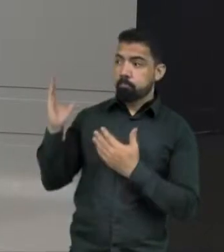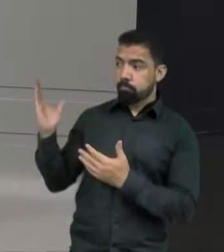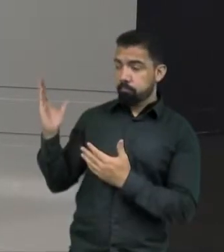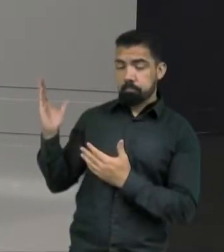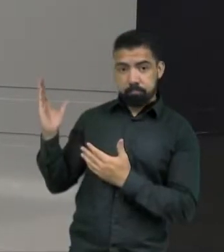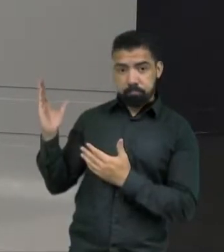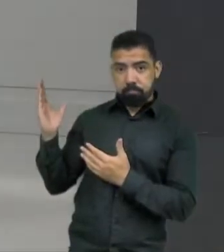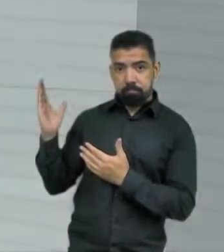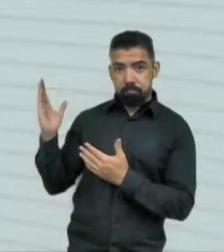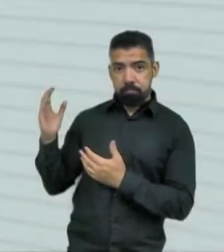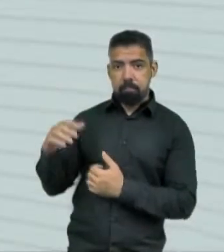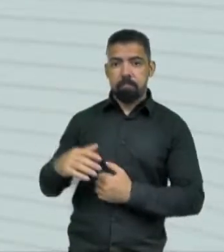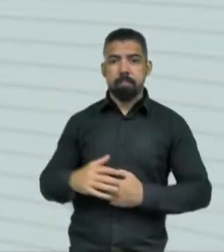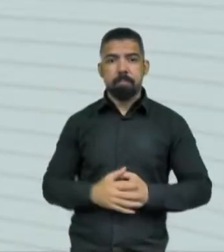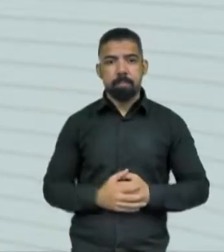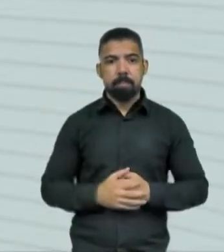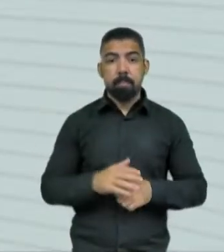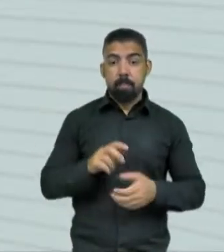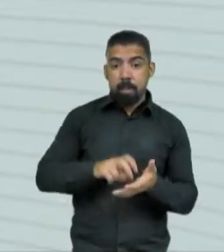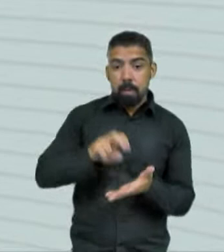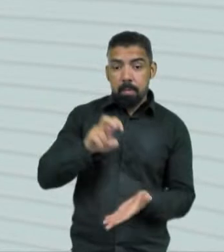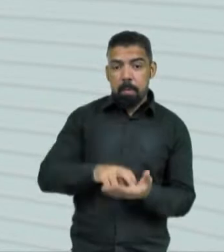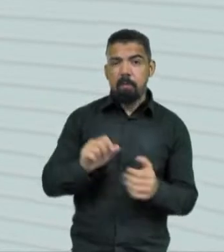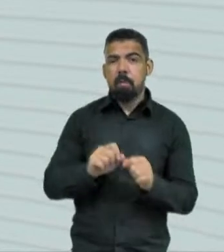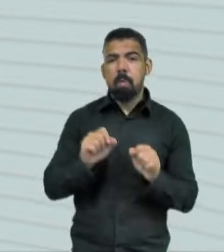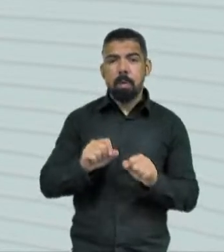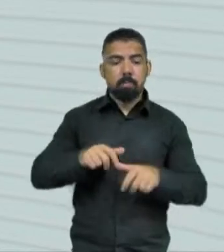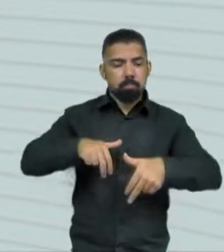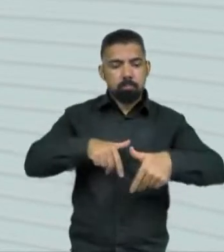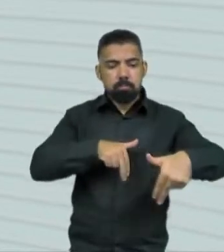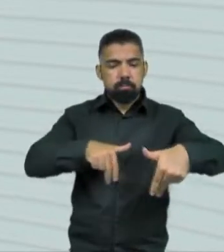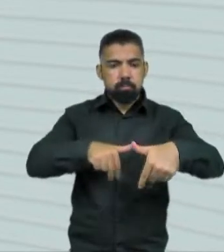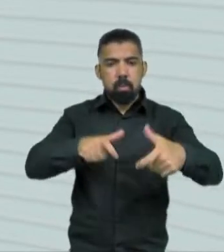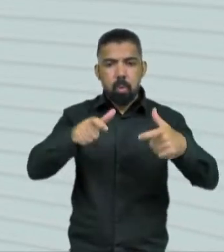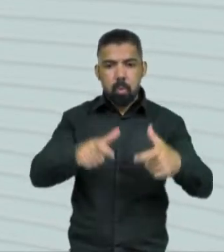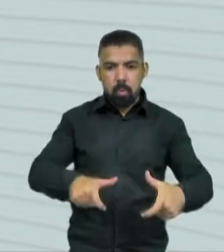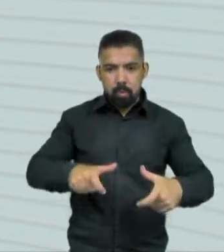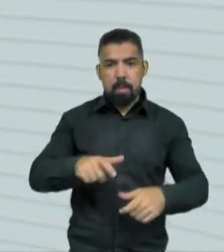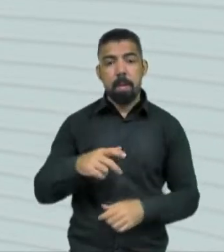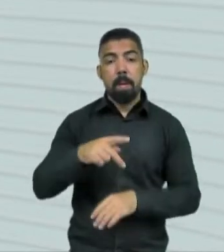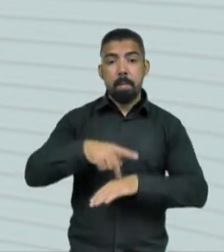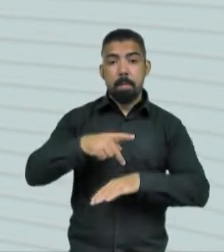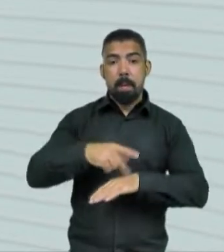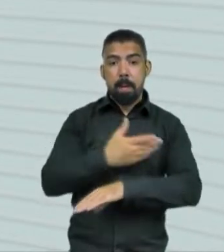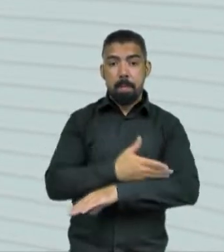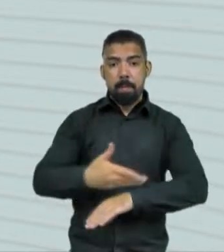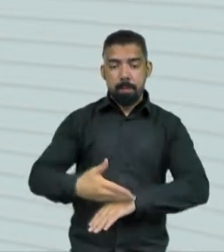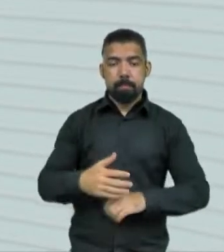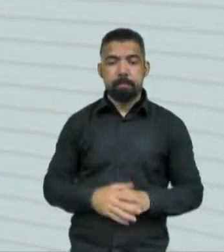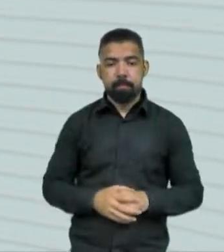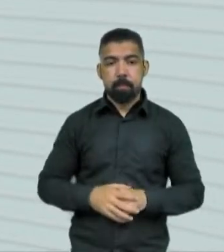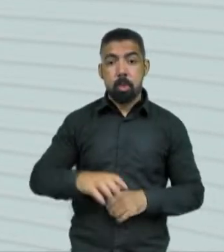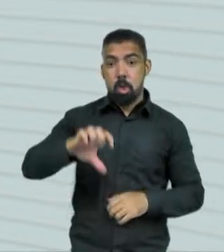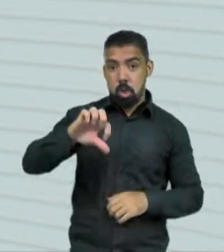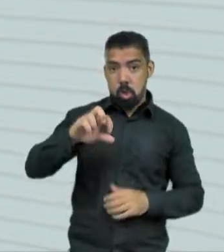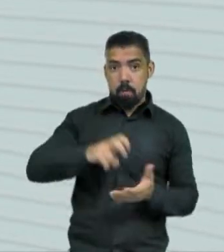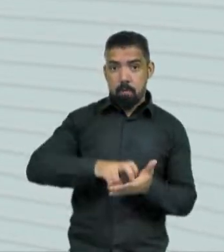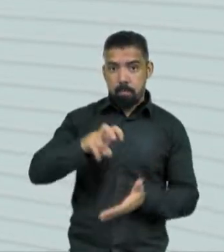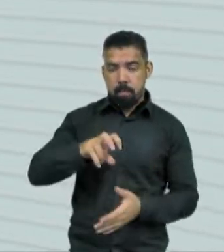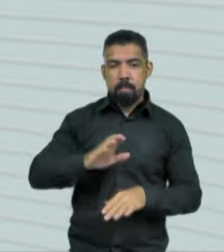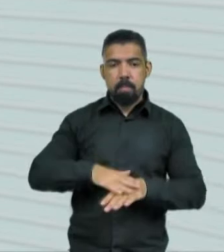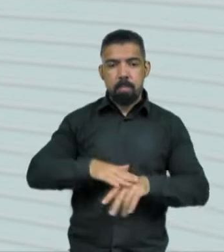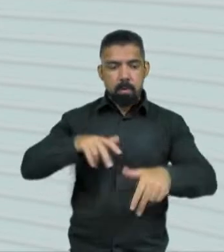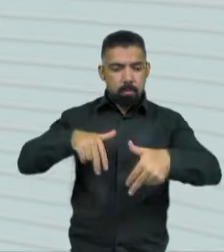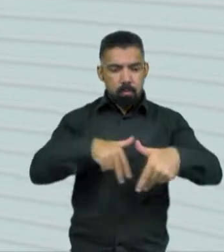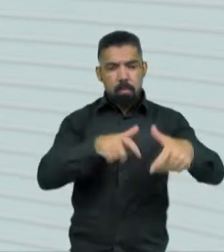do União Brasil fez no início da manhã caminhada no município de Pedra Branca. Às 9h, a caminhada será em